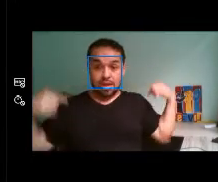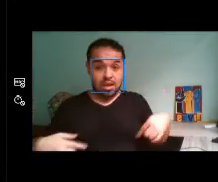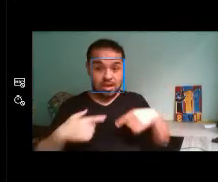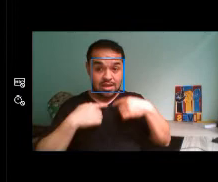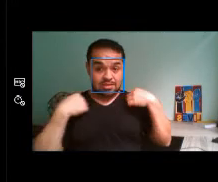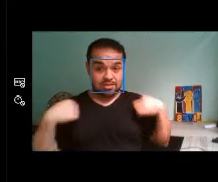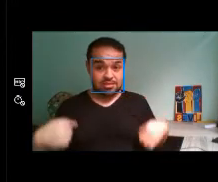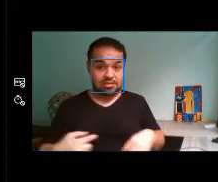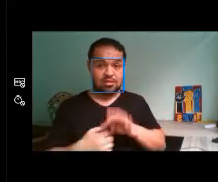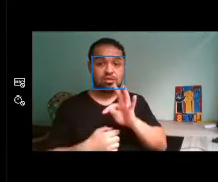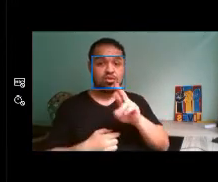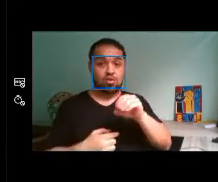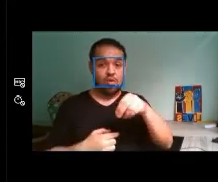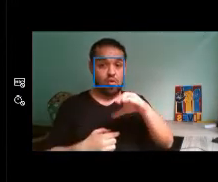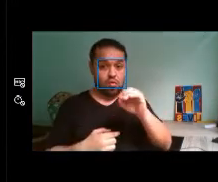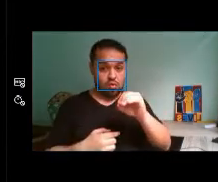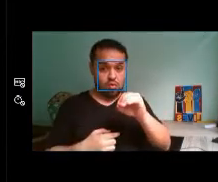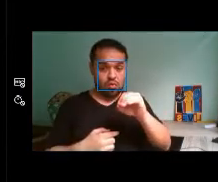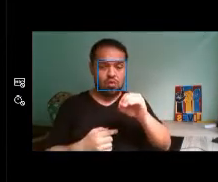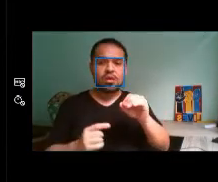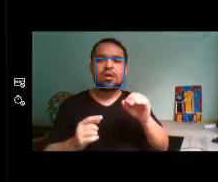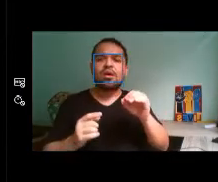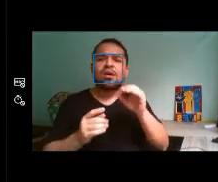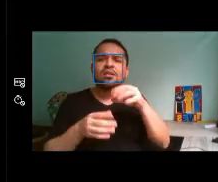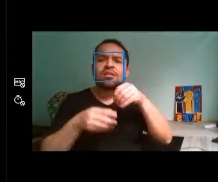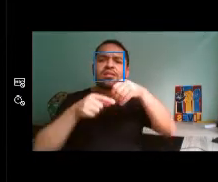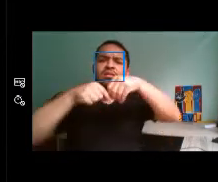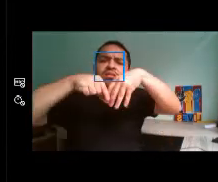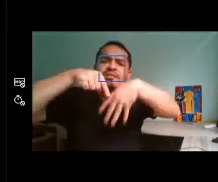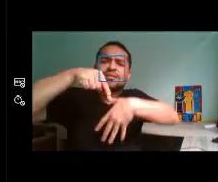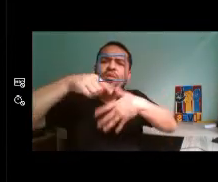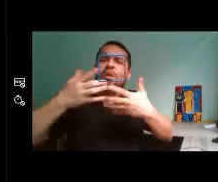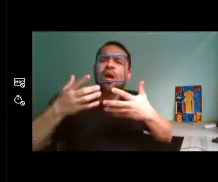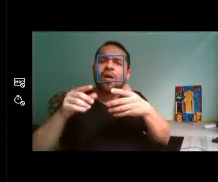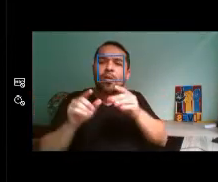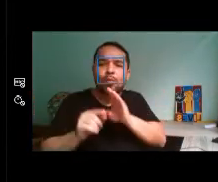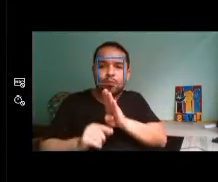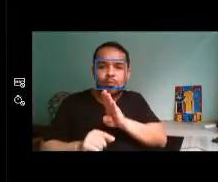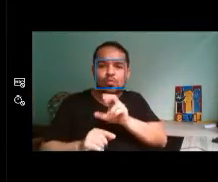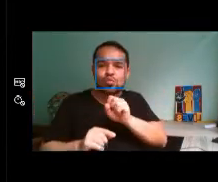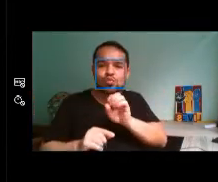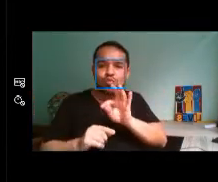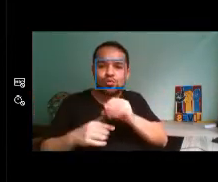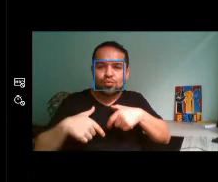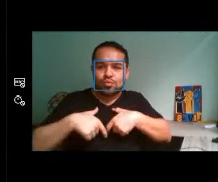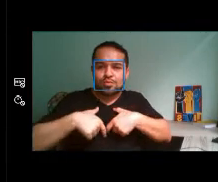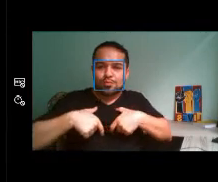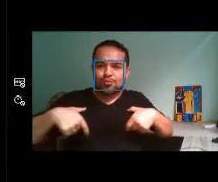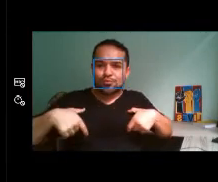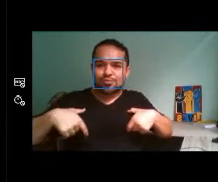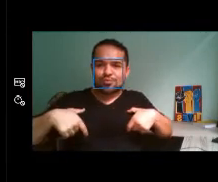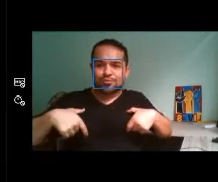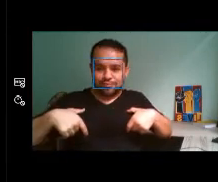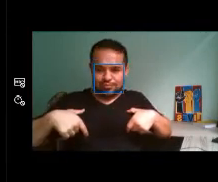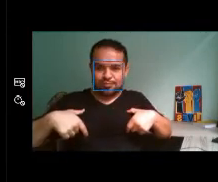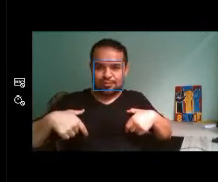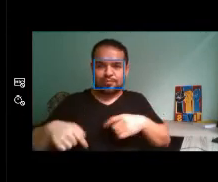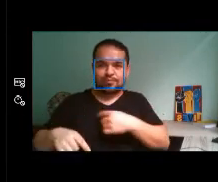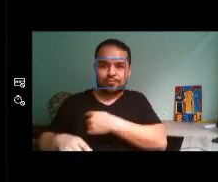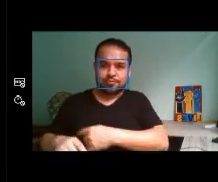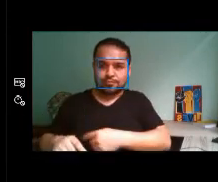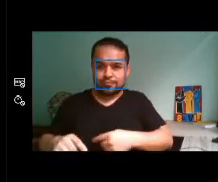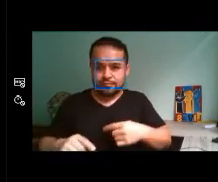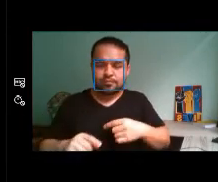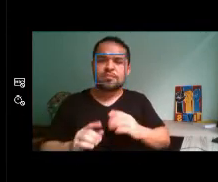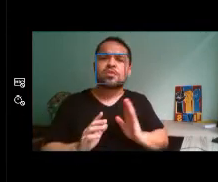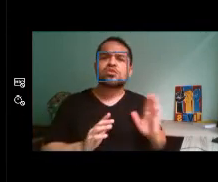mão, e mão é uma posição que pode estar em qualquer lugar no espaço, eu tenho que dizer então qual é o local no espaço. Ela está na frente do